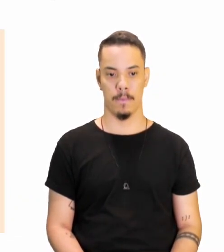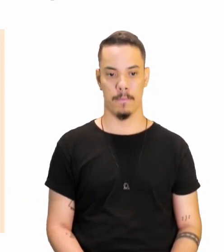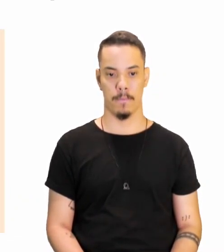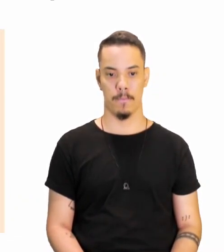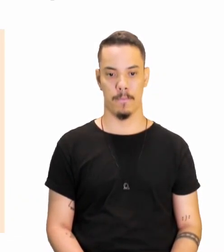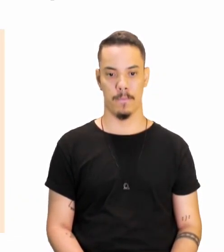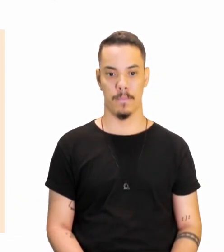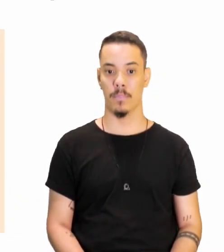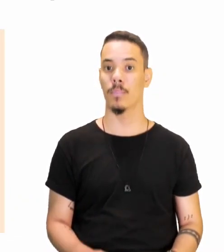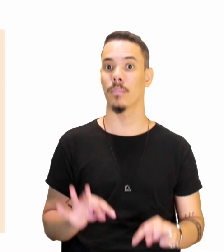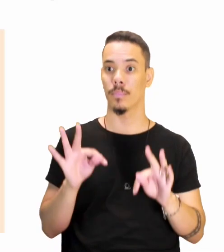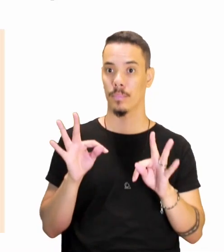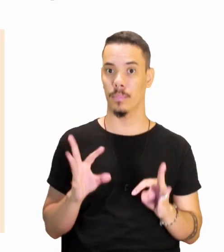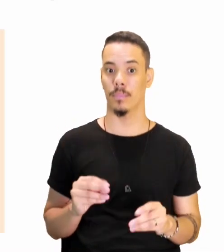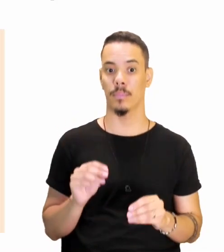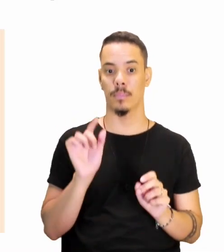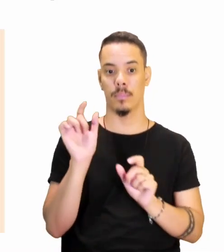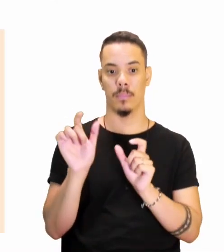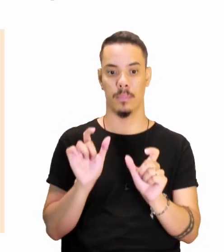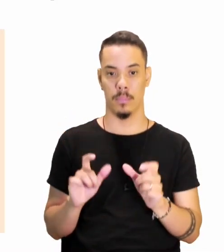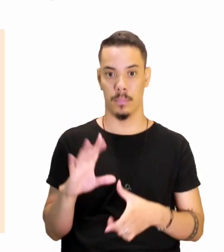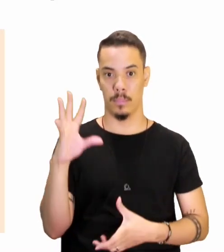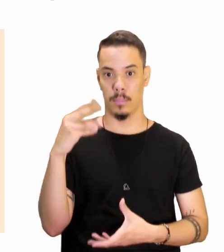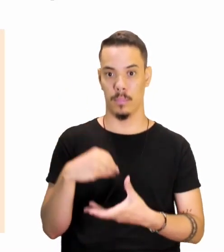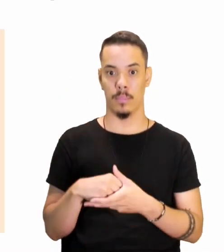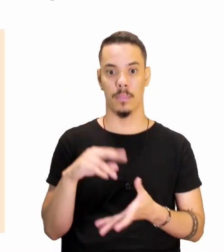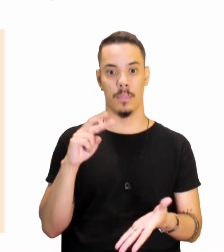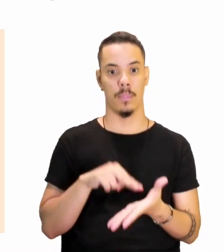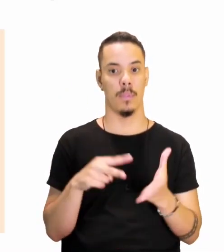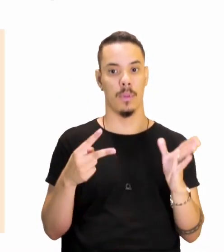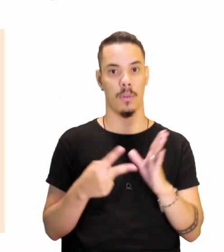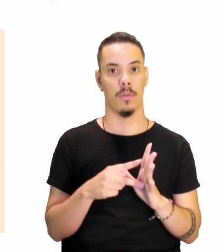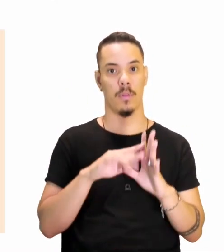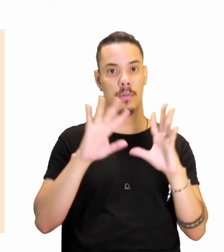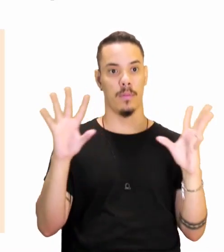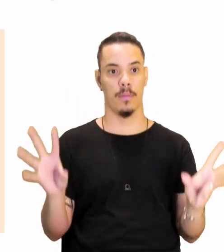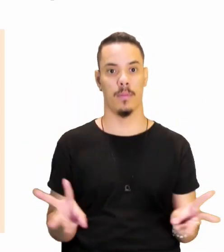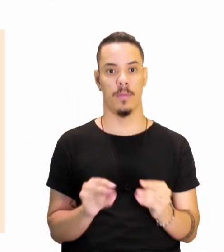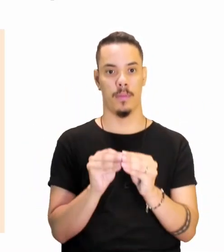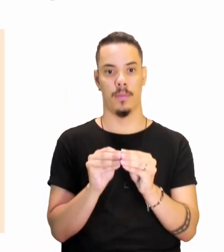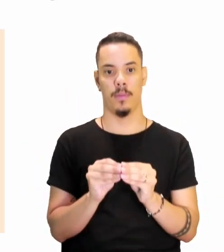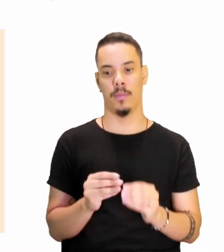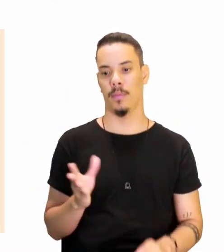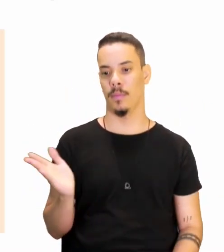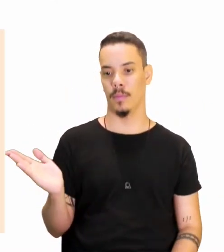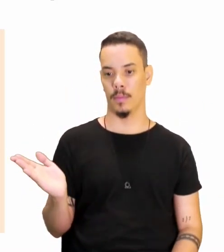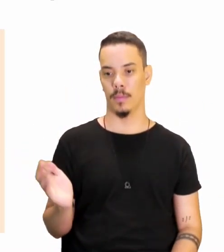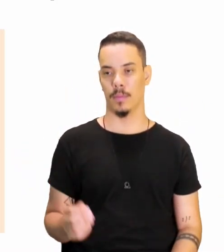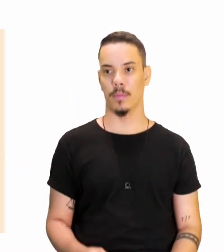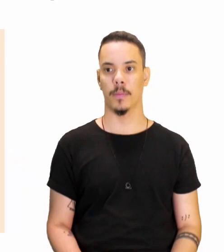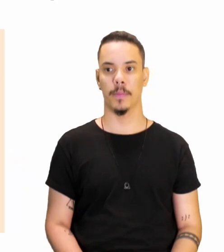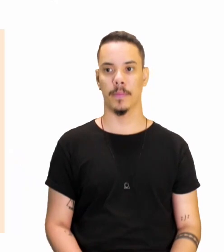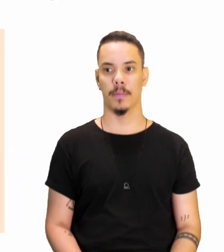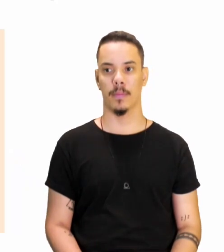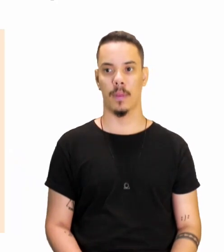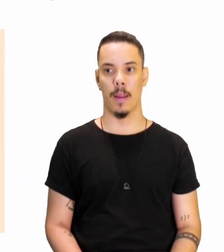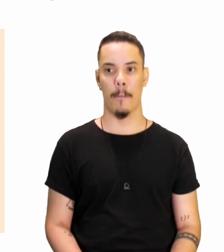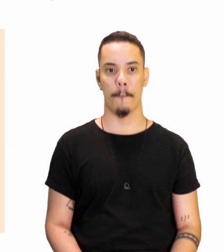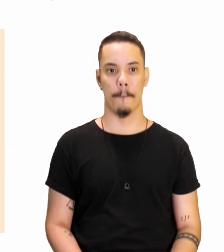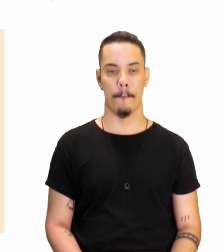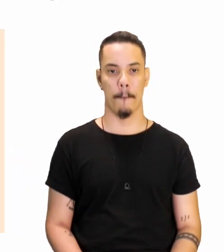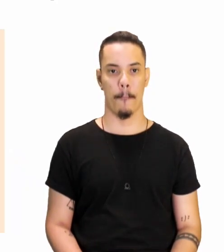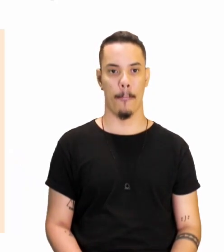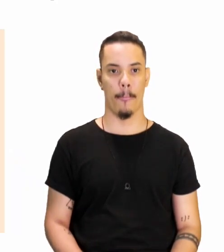pó, sombra e nada. Ok? Muito bem. Vamos lá,